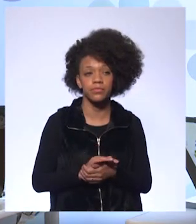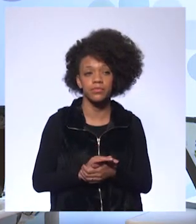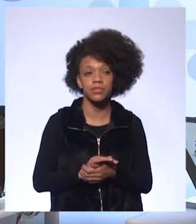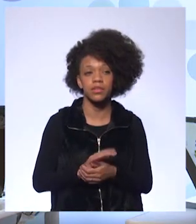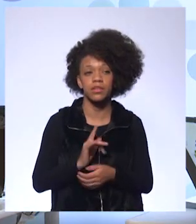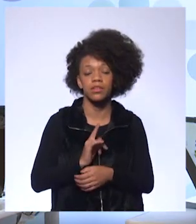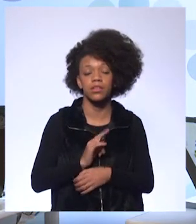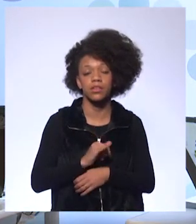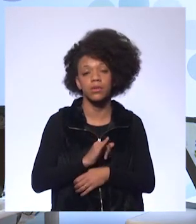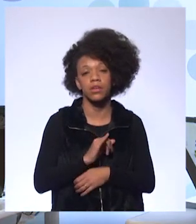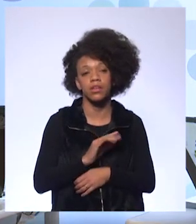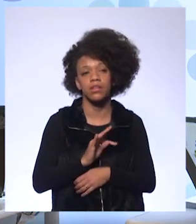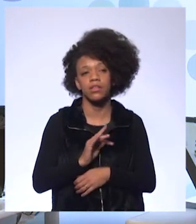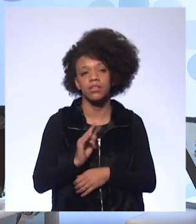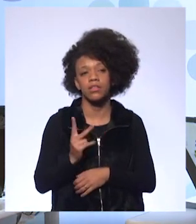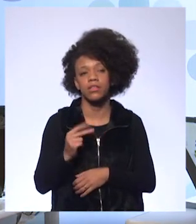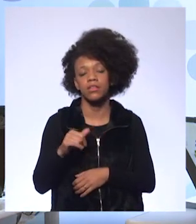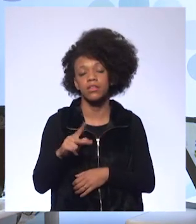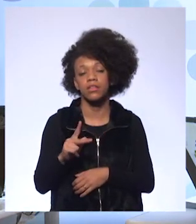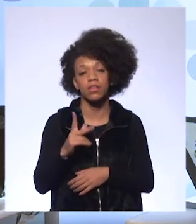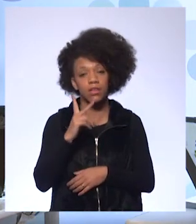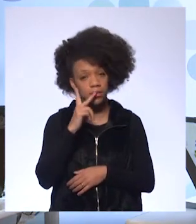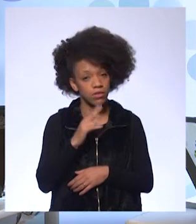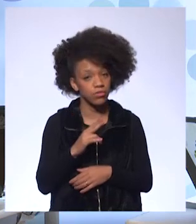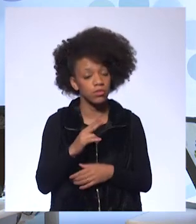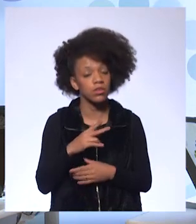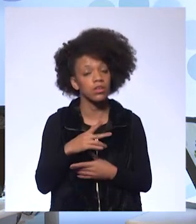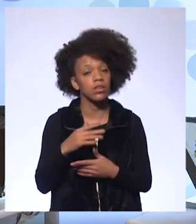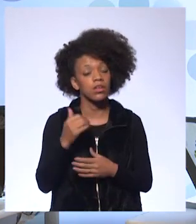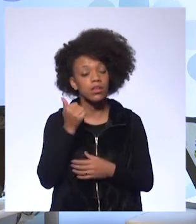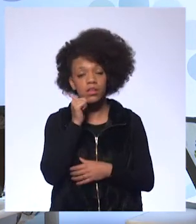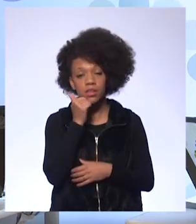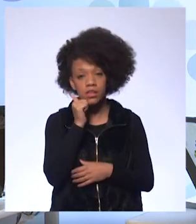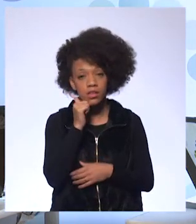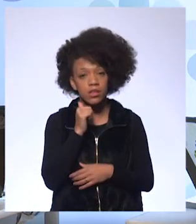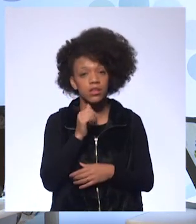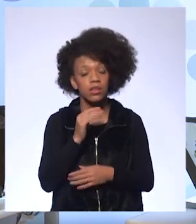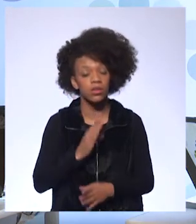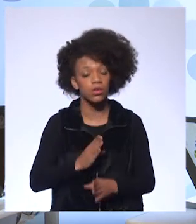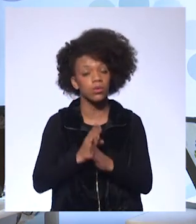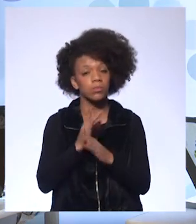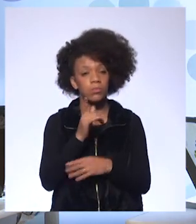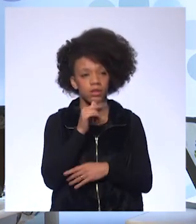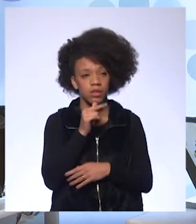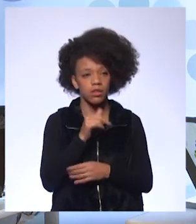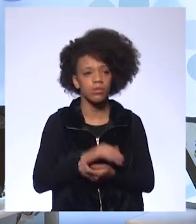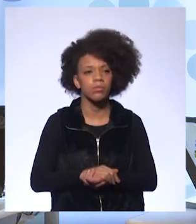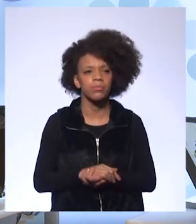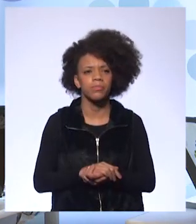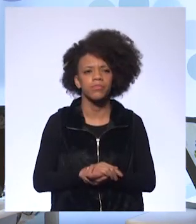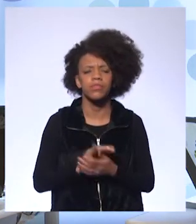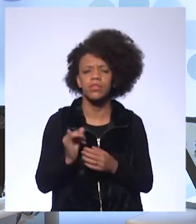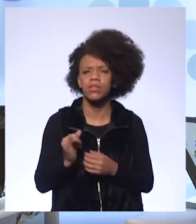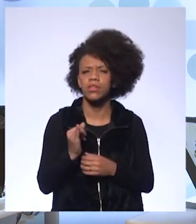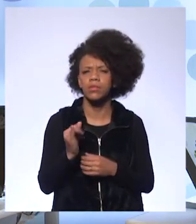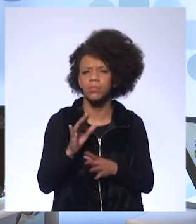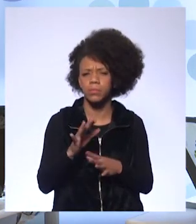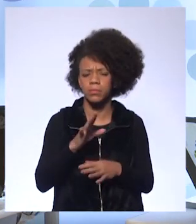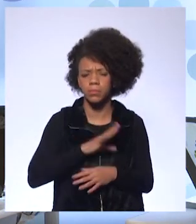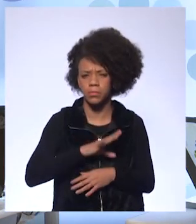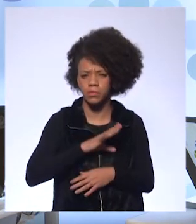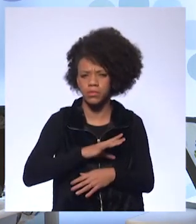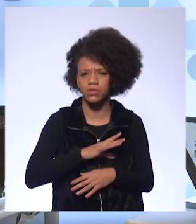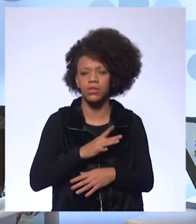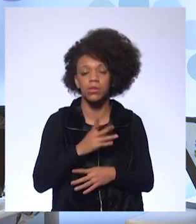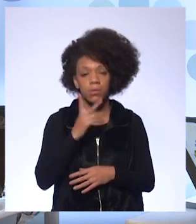tem aqui aí sim eu acho que os astronautas vão encontrar água então aí fim que dá o senhorio em português você